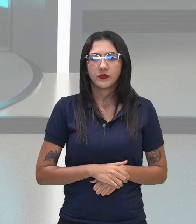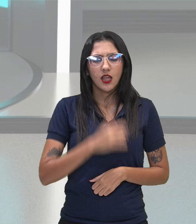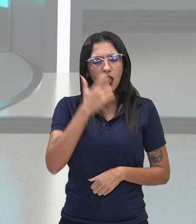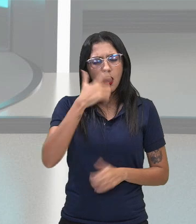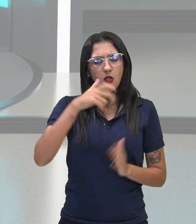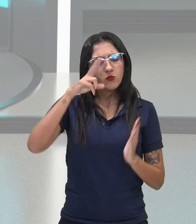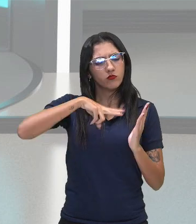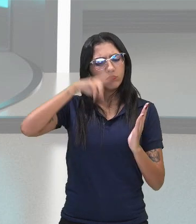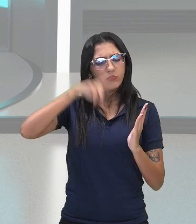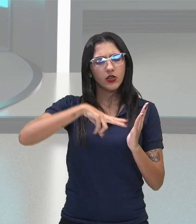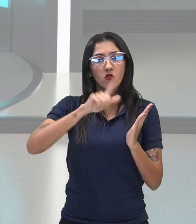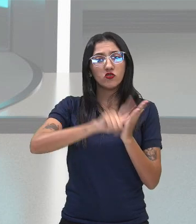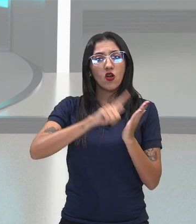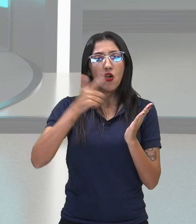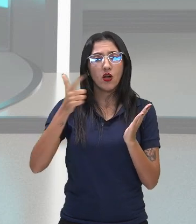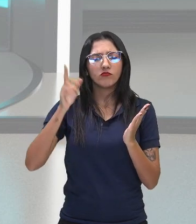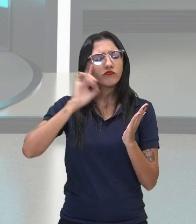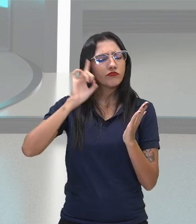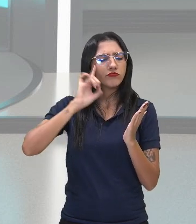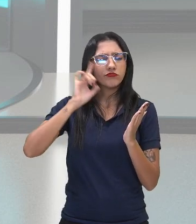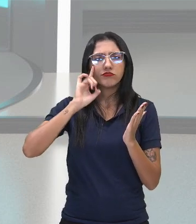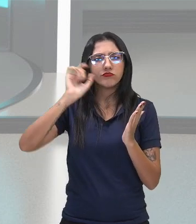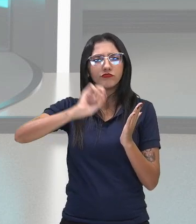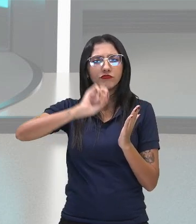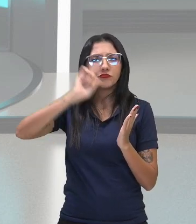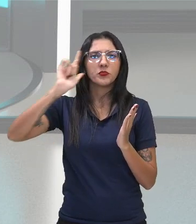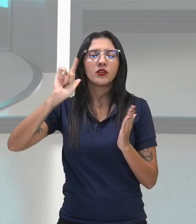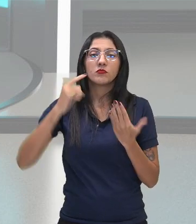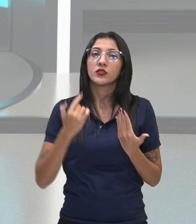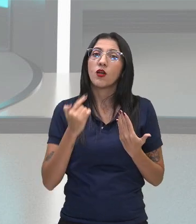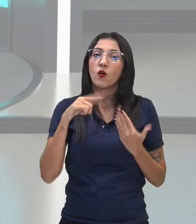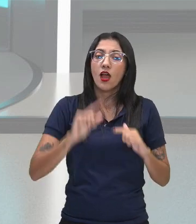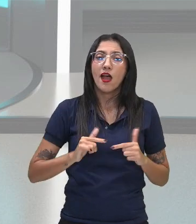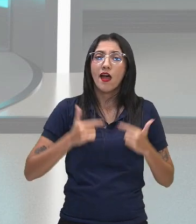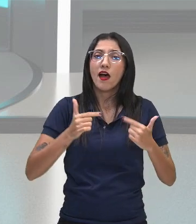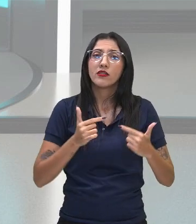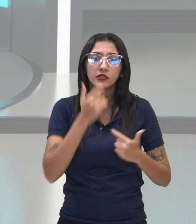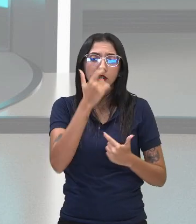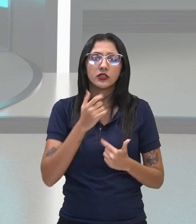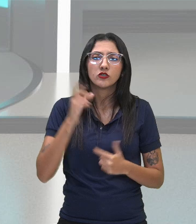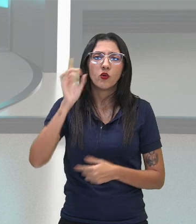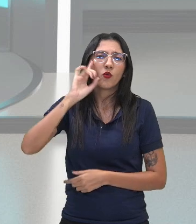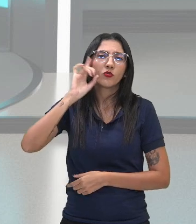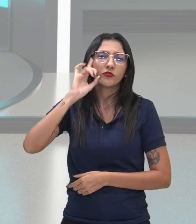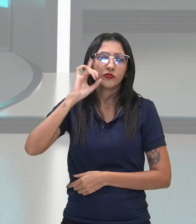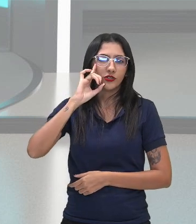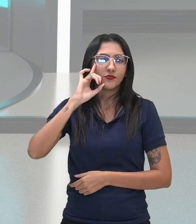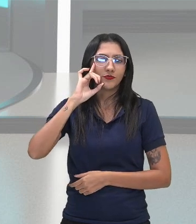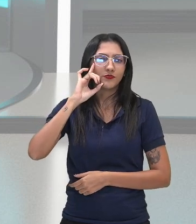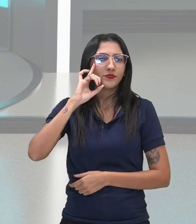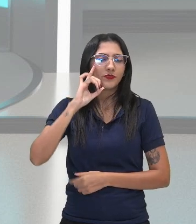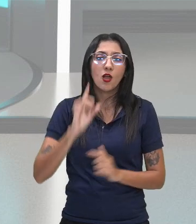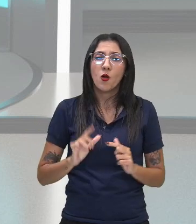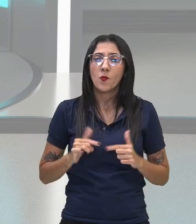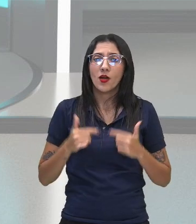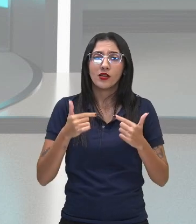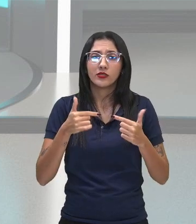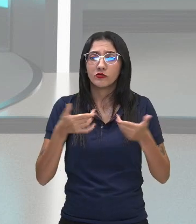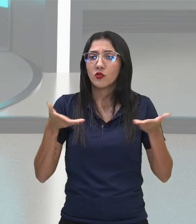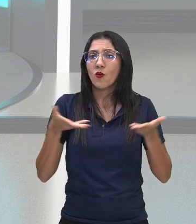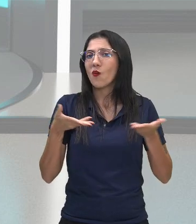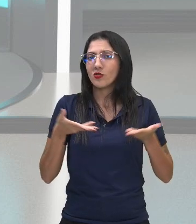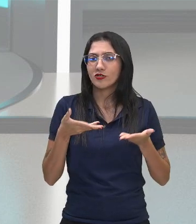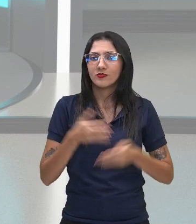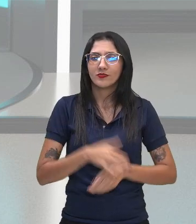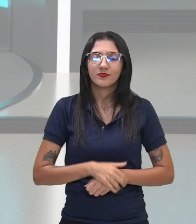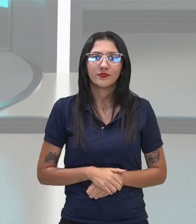jornal todos os dias pela manhã. Então, são ações cotidianas, né? Uma ação na atualidade.